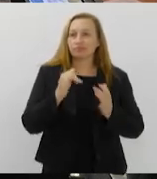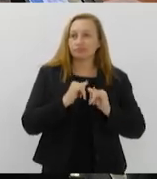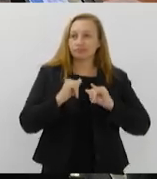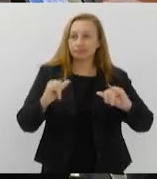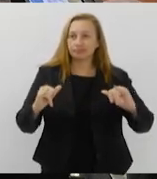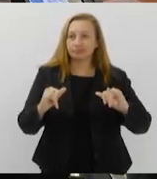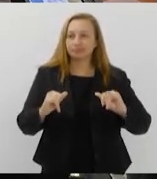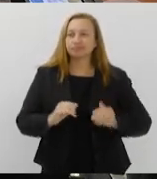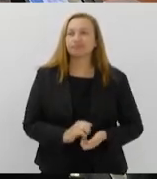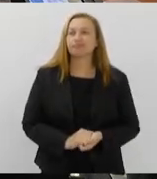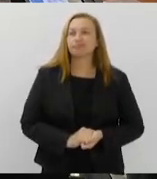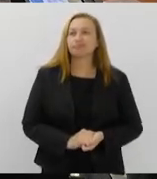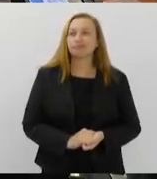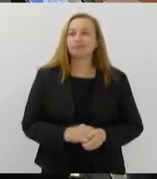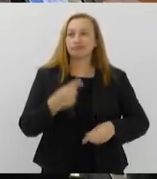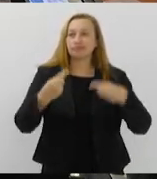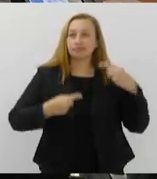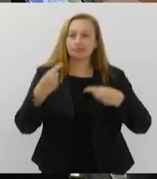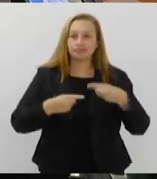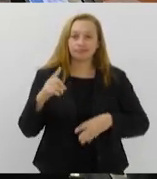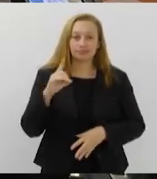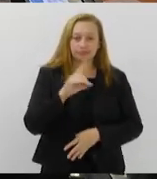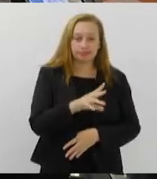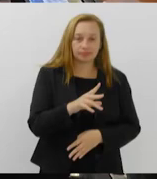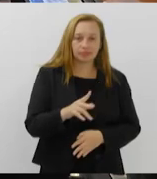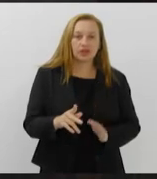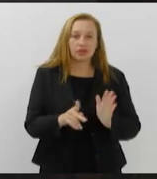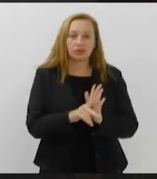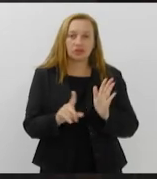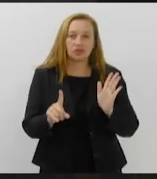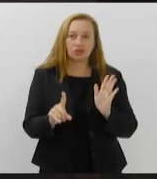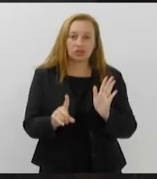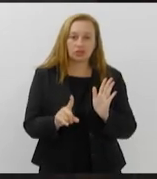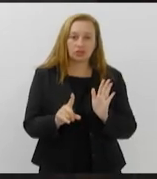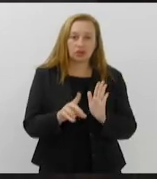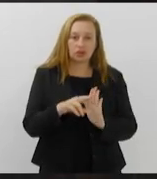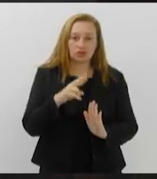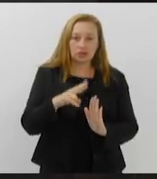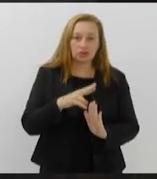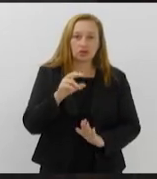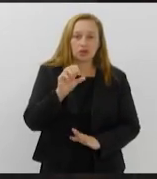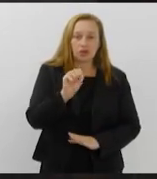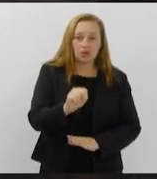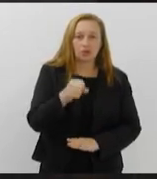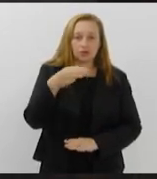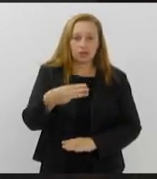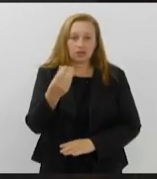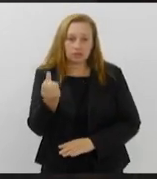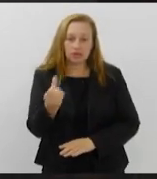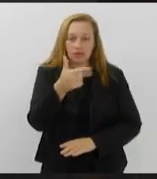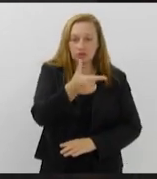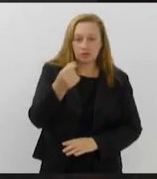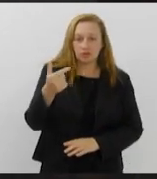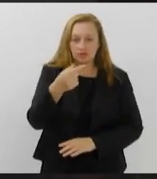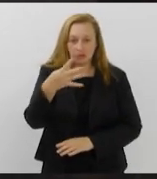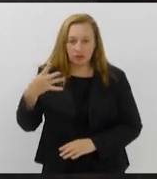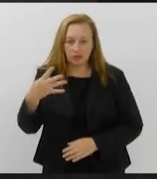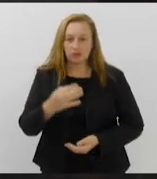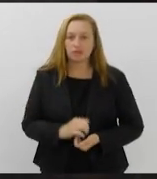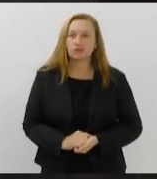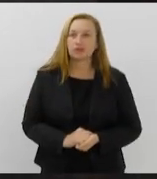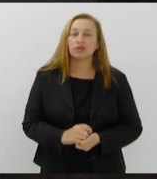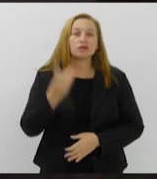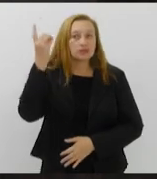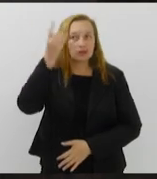Anuncio, em regime de urgência, em discussão única, projeto de resolução 836 de 2024,